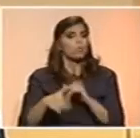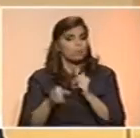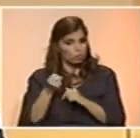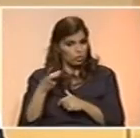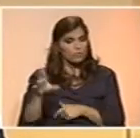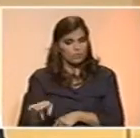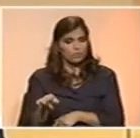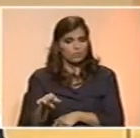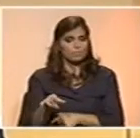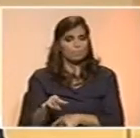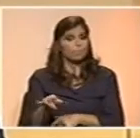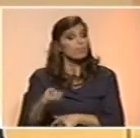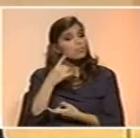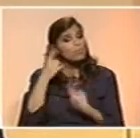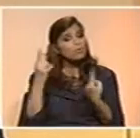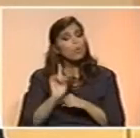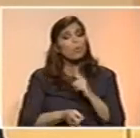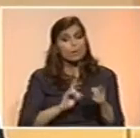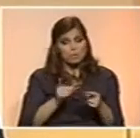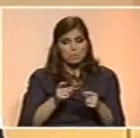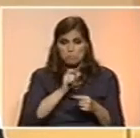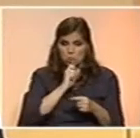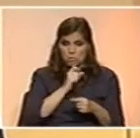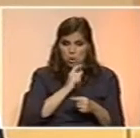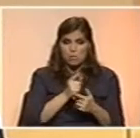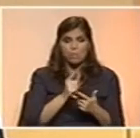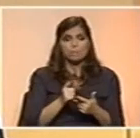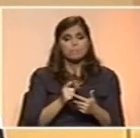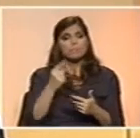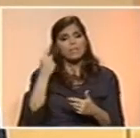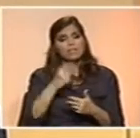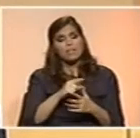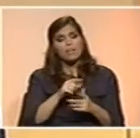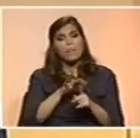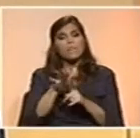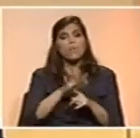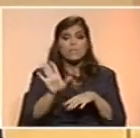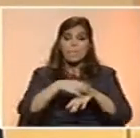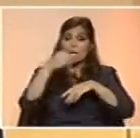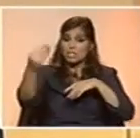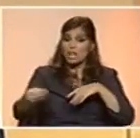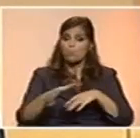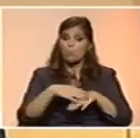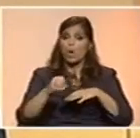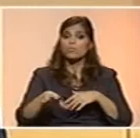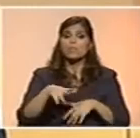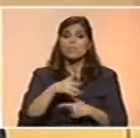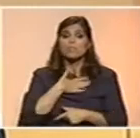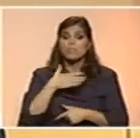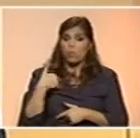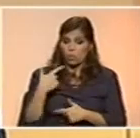significa? Significa que eventualmente pode ter um impacto depois, mais tarde, na saúde, porque eventualmente é um padrão